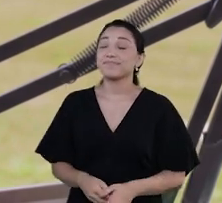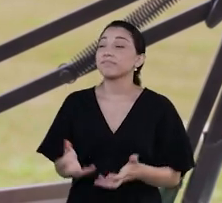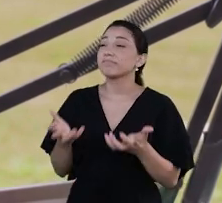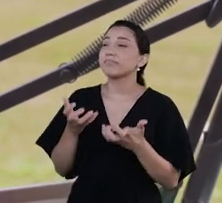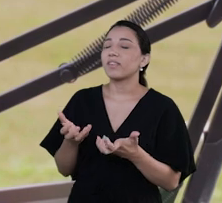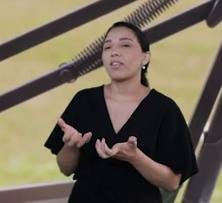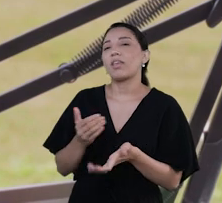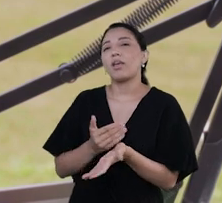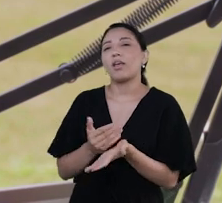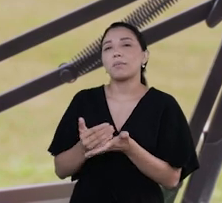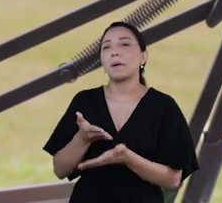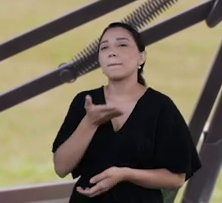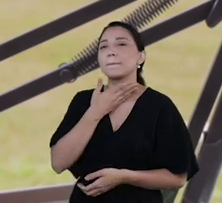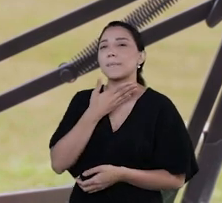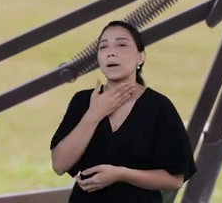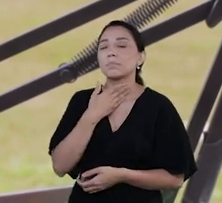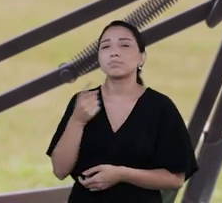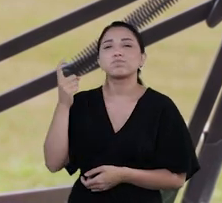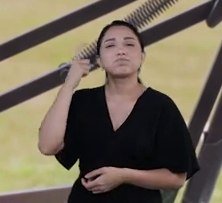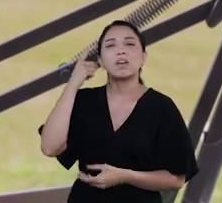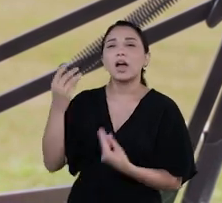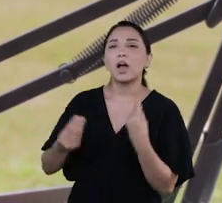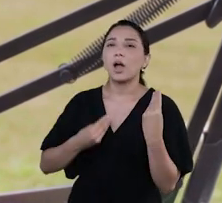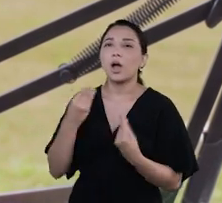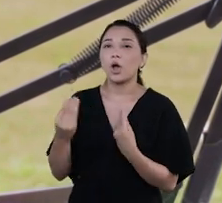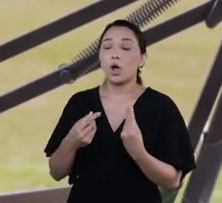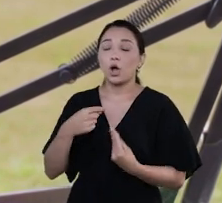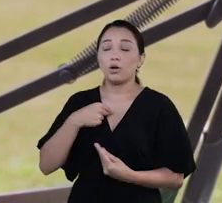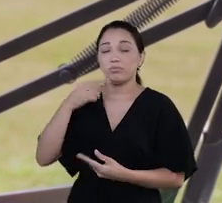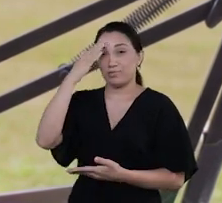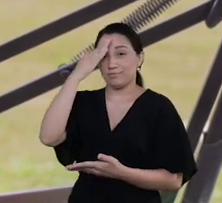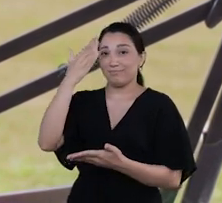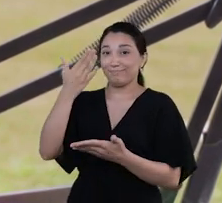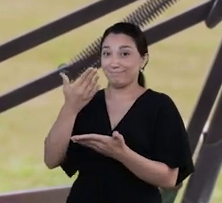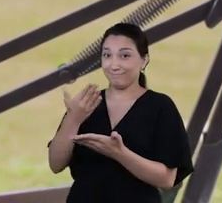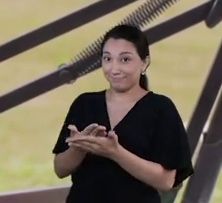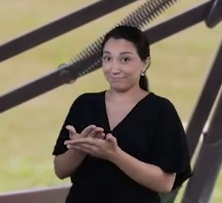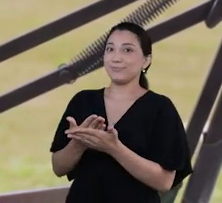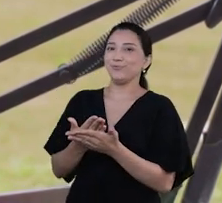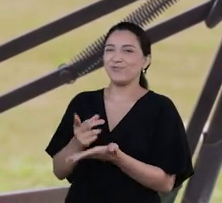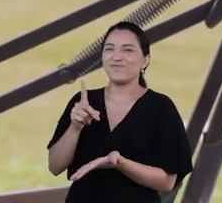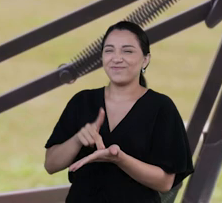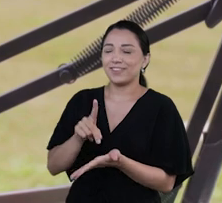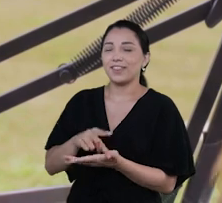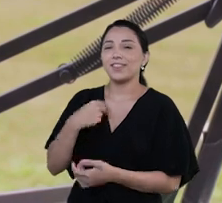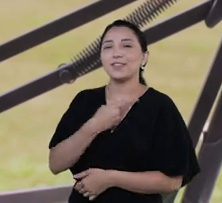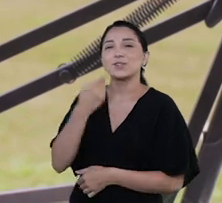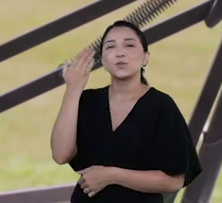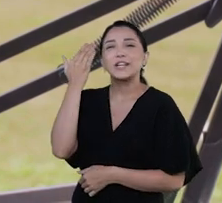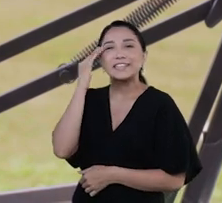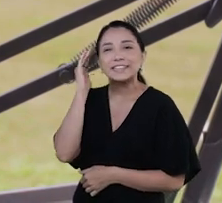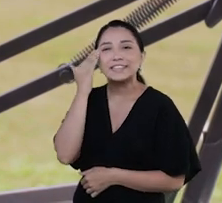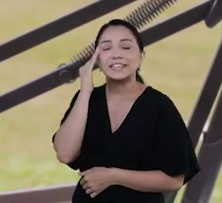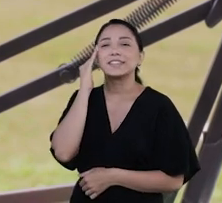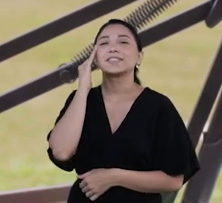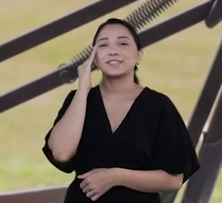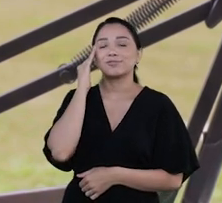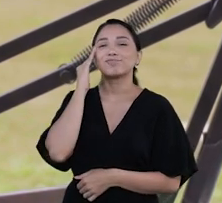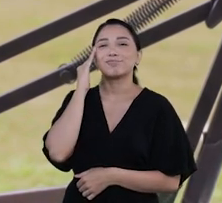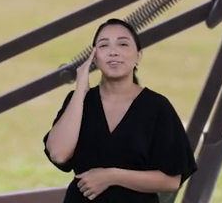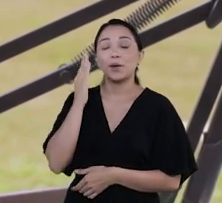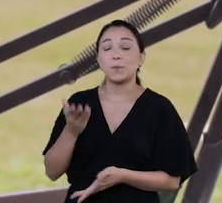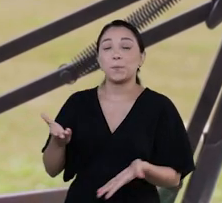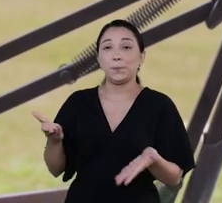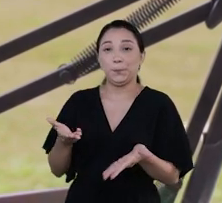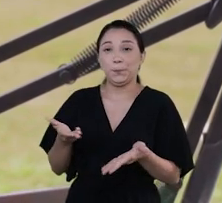papo eh pensando em como eu acredito que finalmente a gente entendeu eh diante de tudo que vem